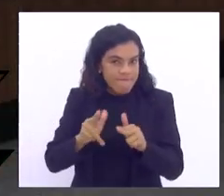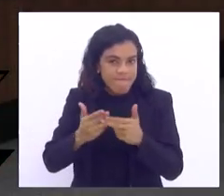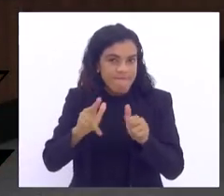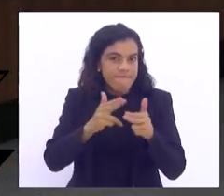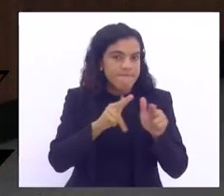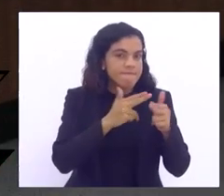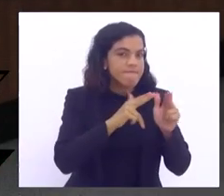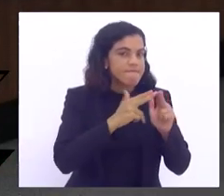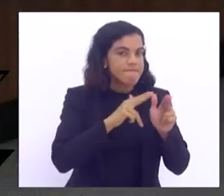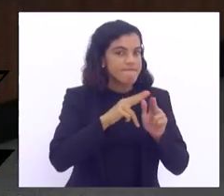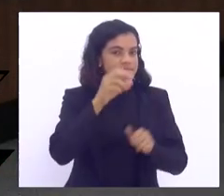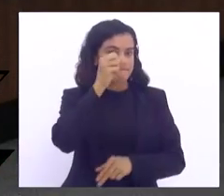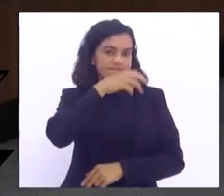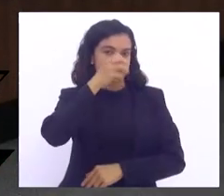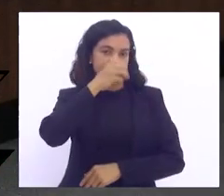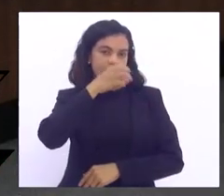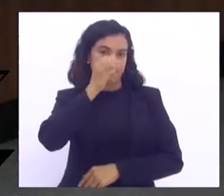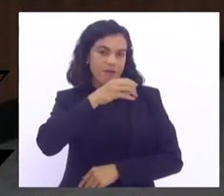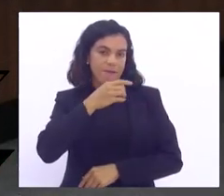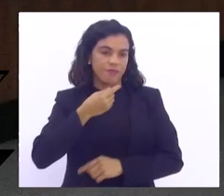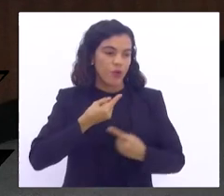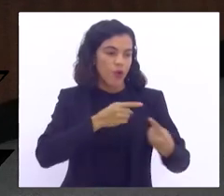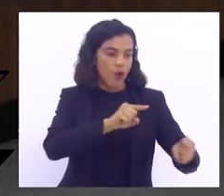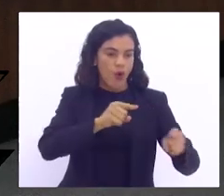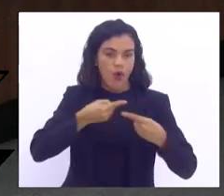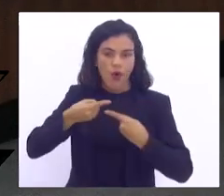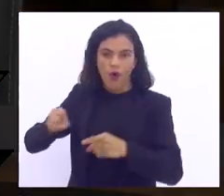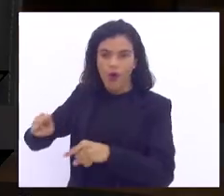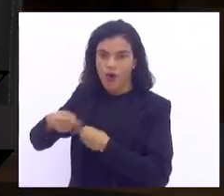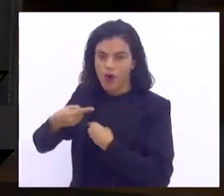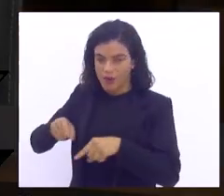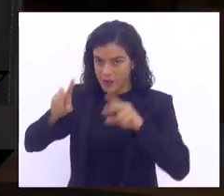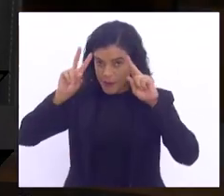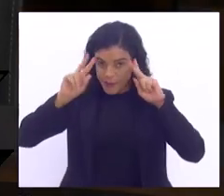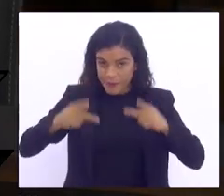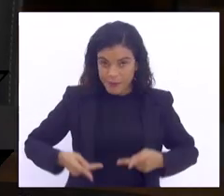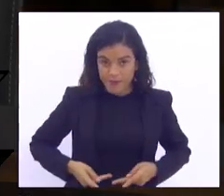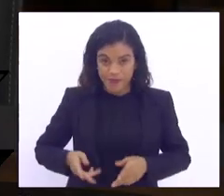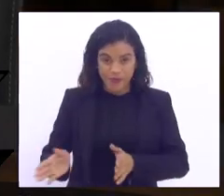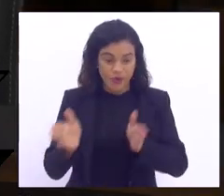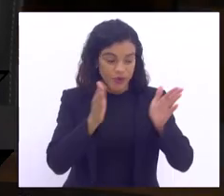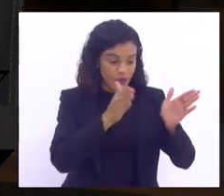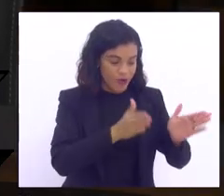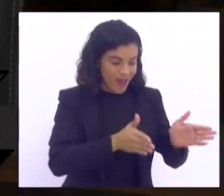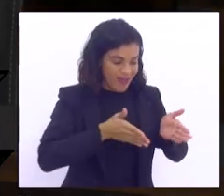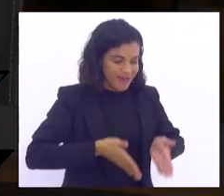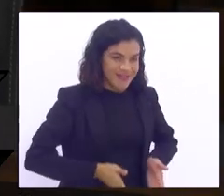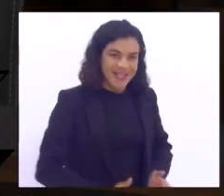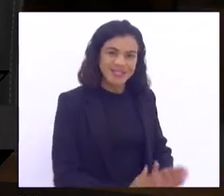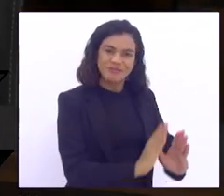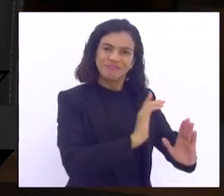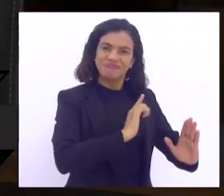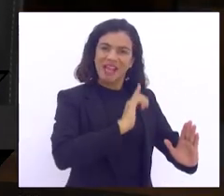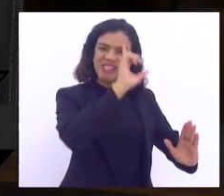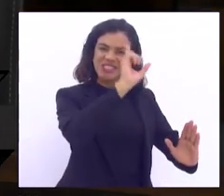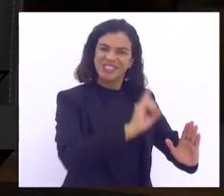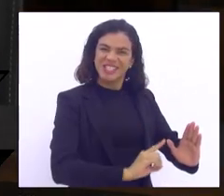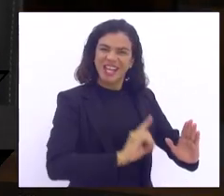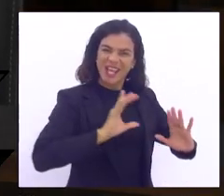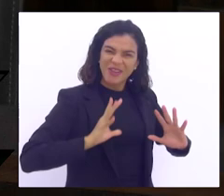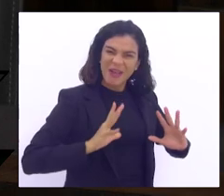e arbitrária entre seres humanos. De um lado, os nascidos, que têm todos os